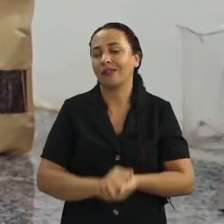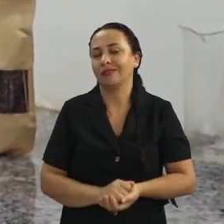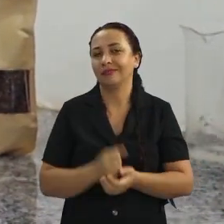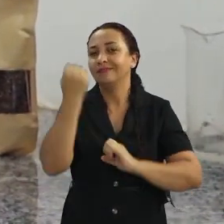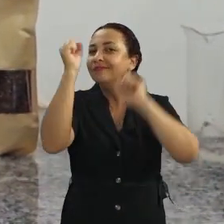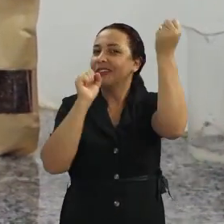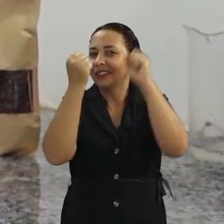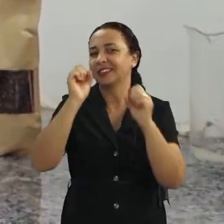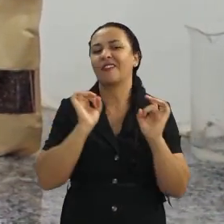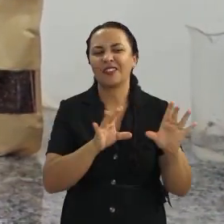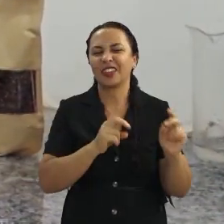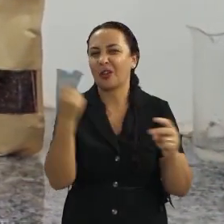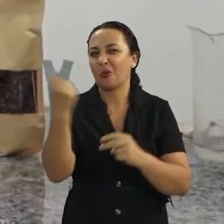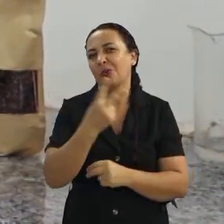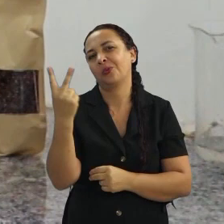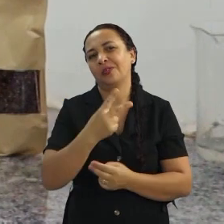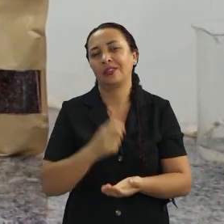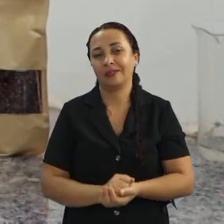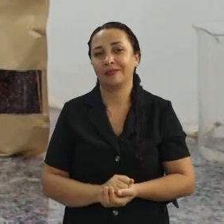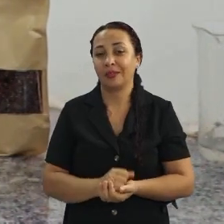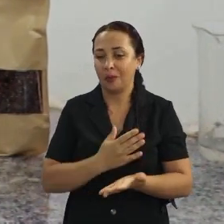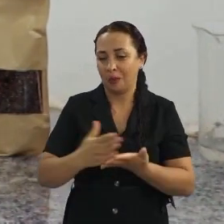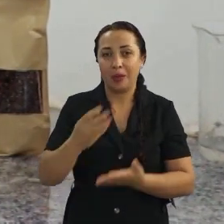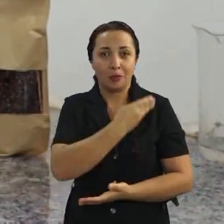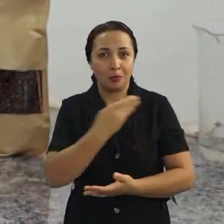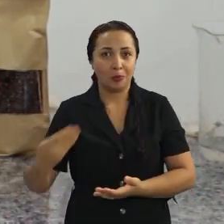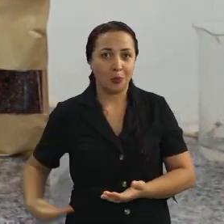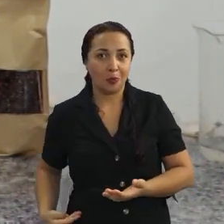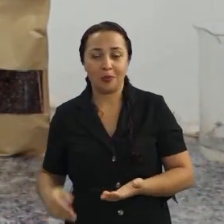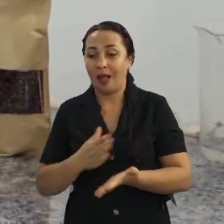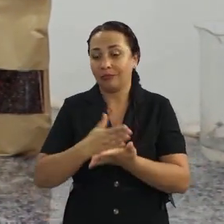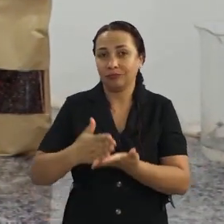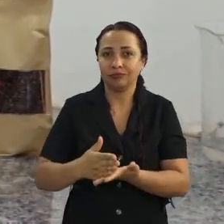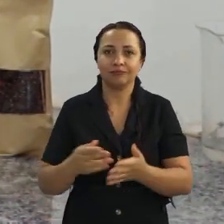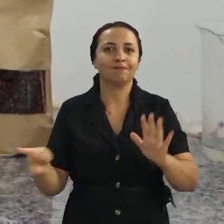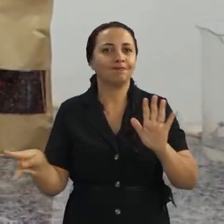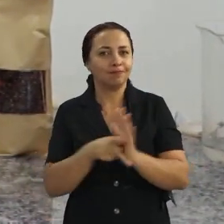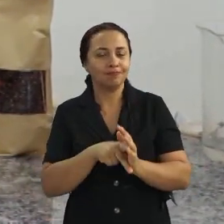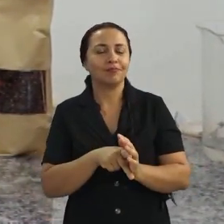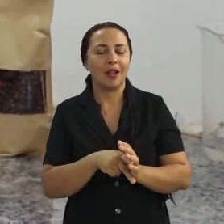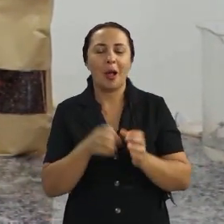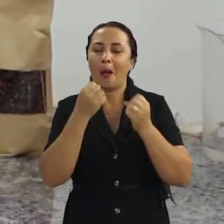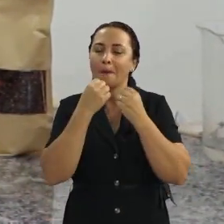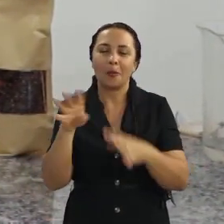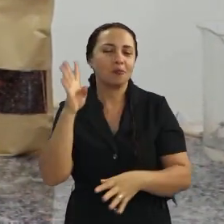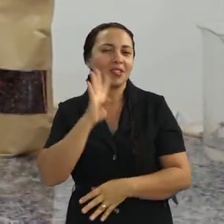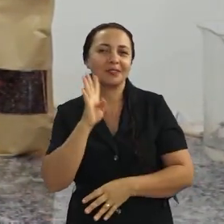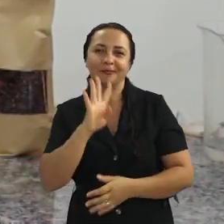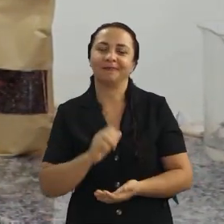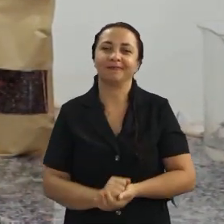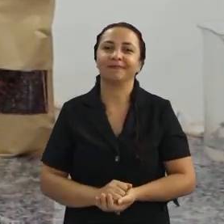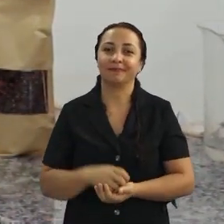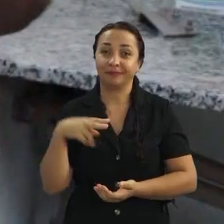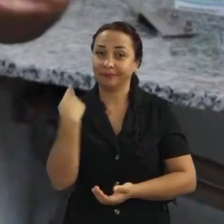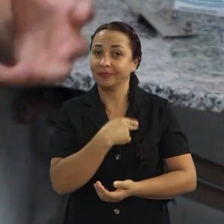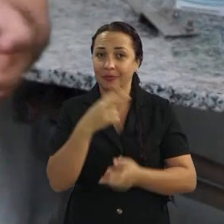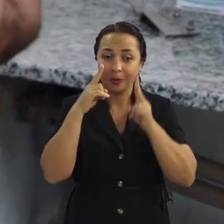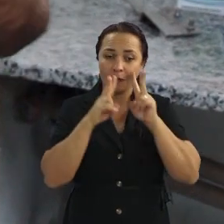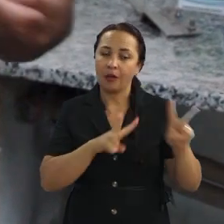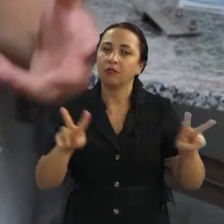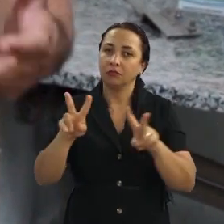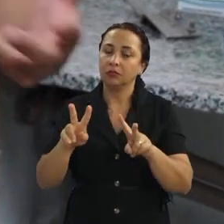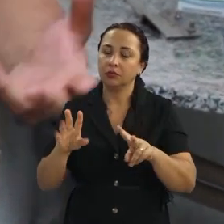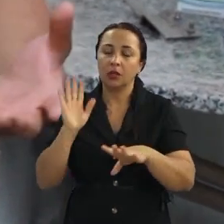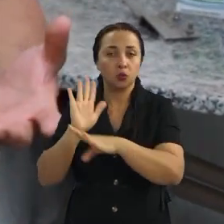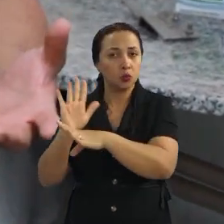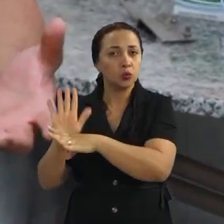que máquina então alinhar iniciativa pública com iniciativa privada é muito bacana a gente